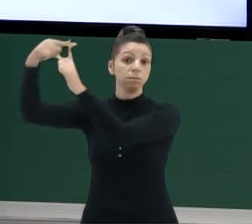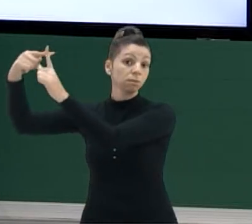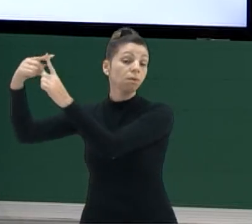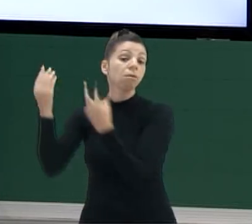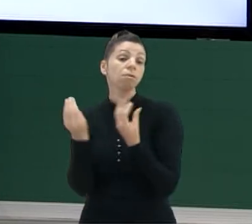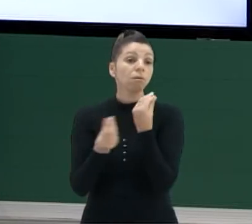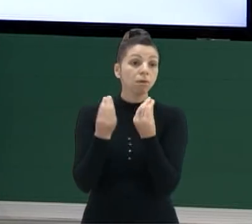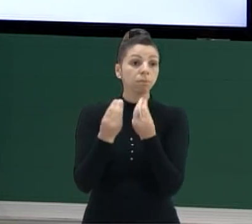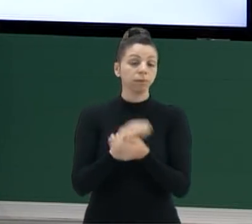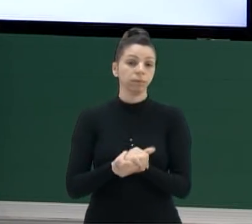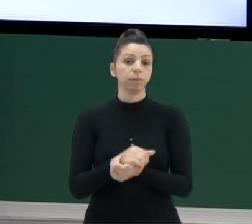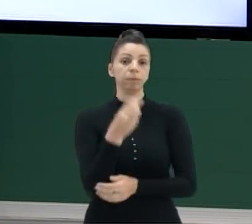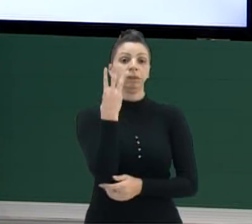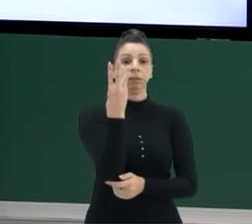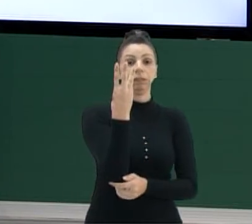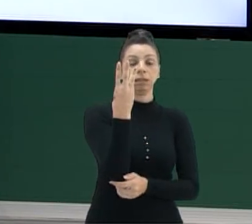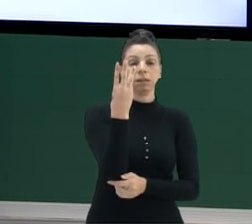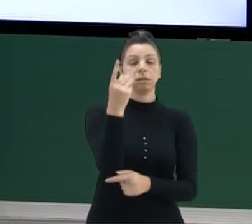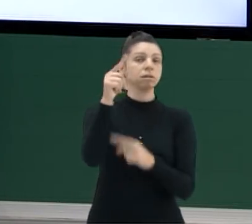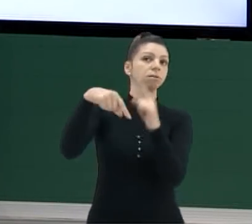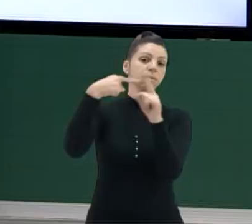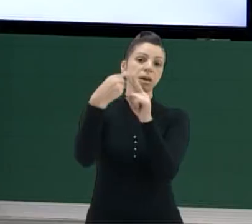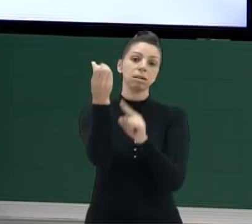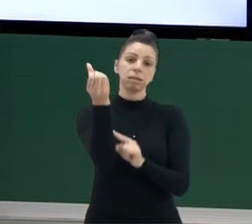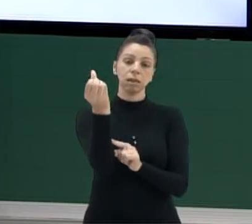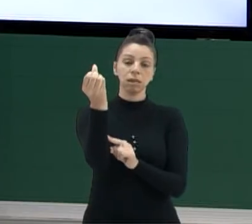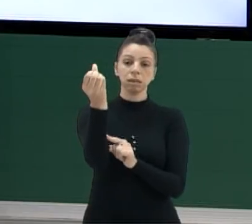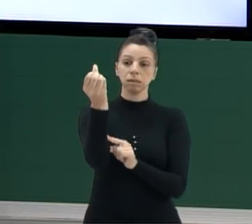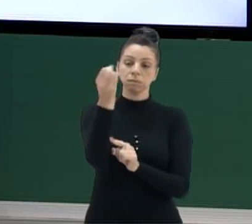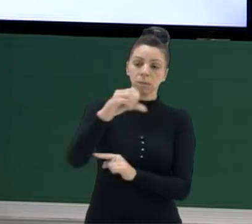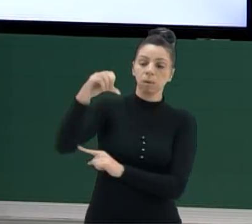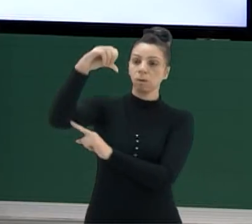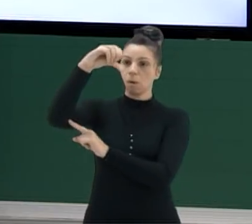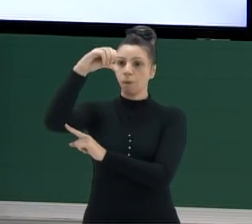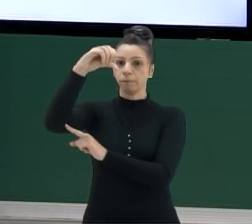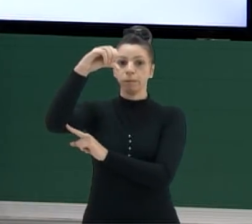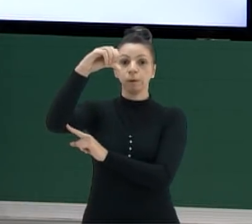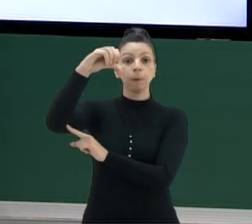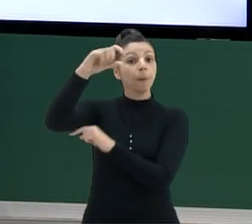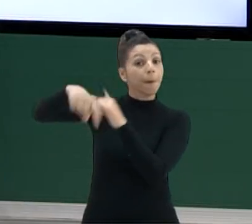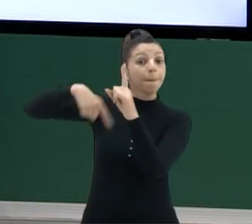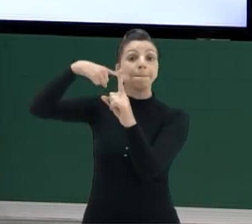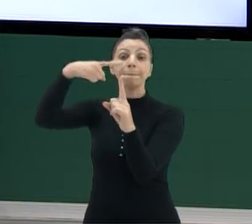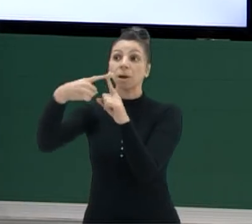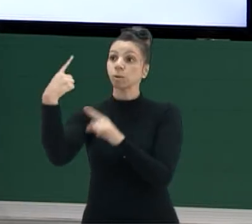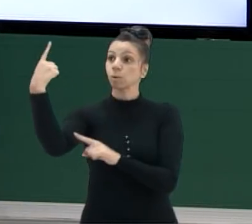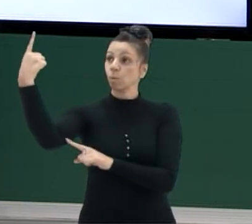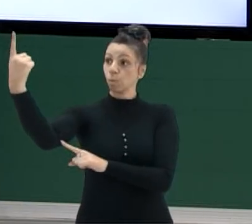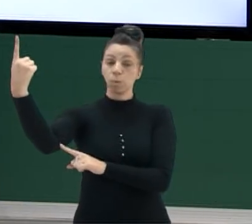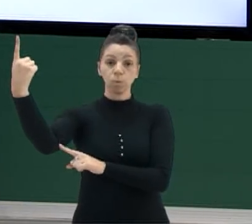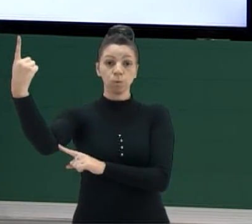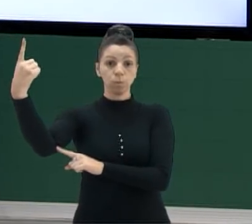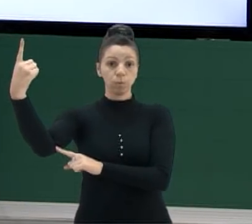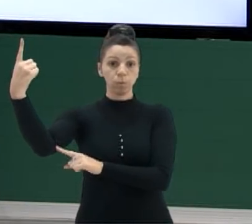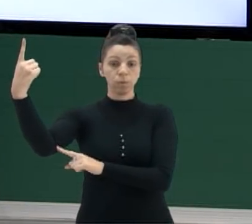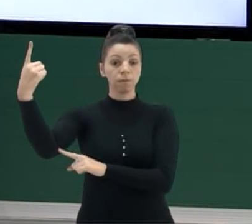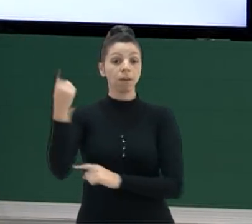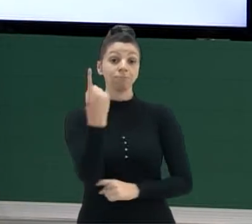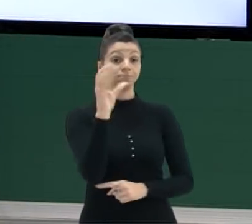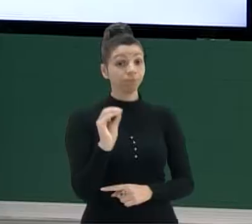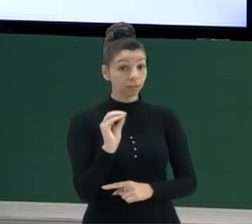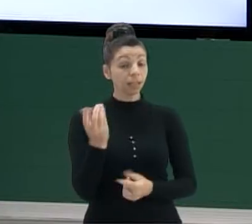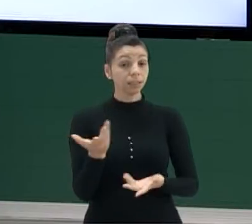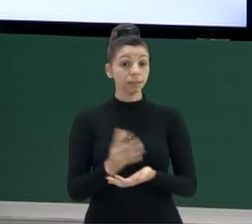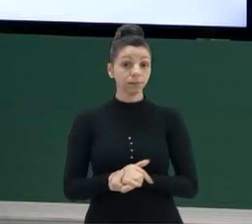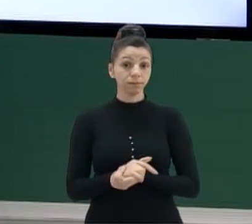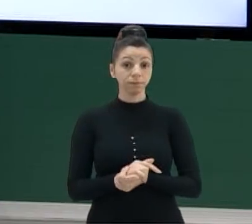somar? 3 mais 6, 9. Mais o 1, que não aparece, mas está em cima do y, vai dar 10.